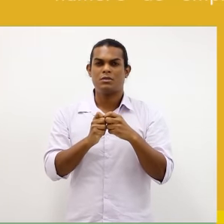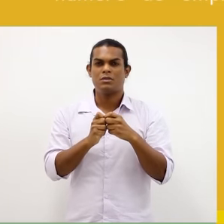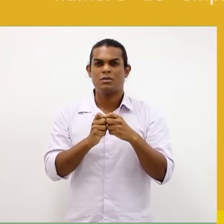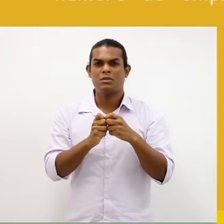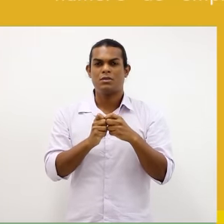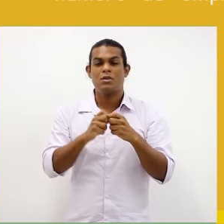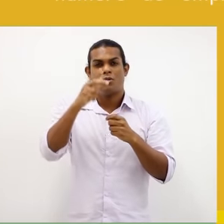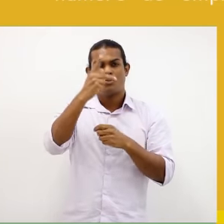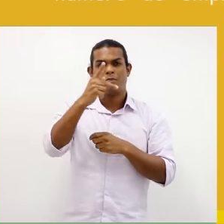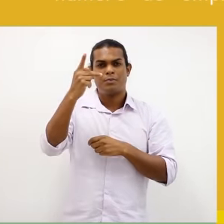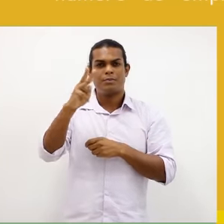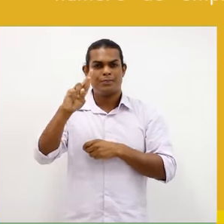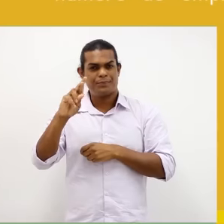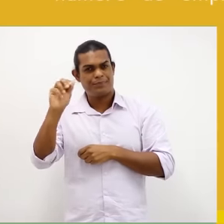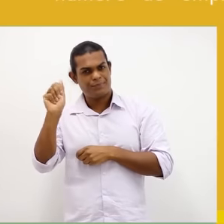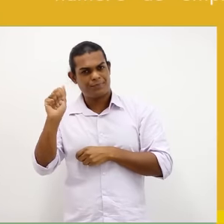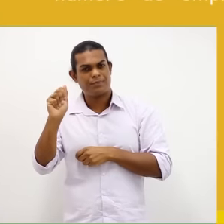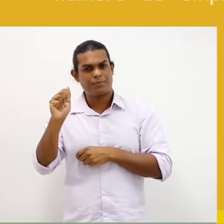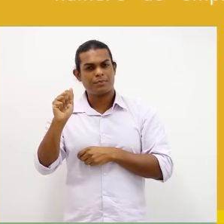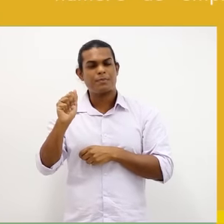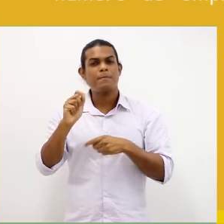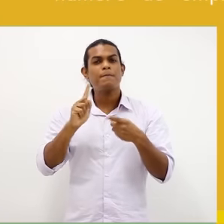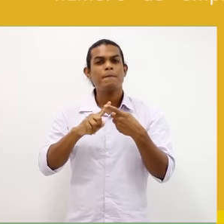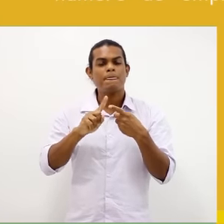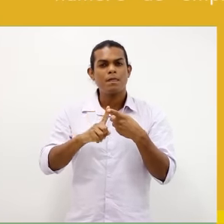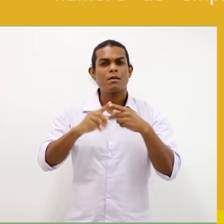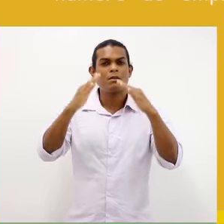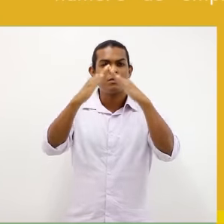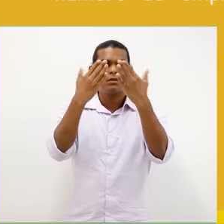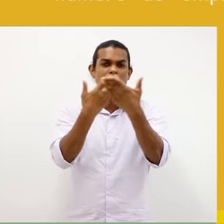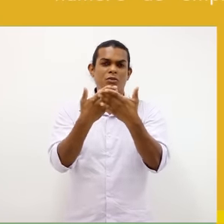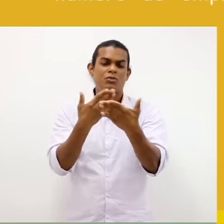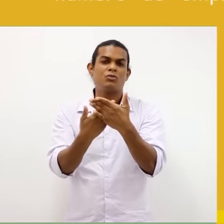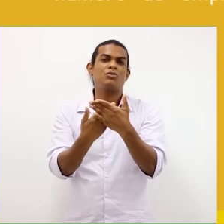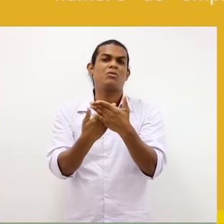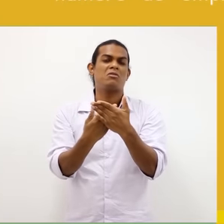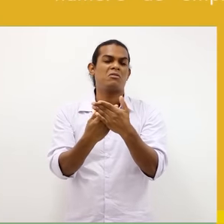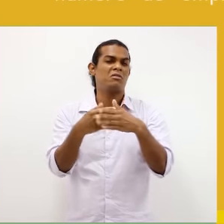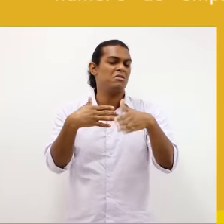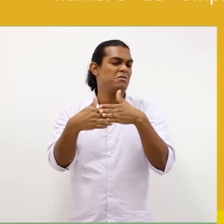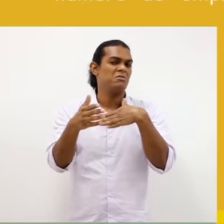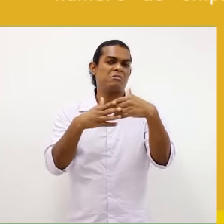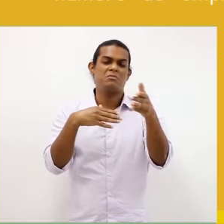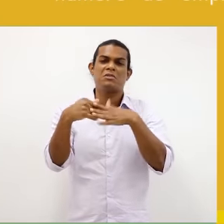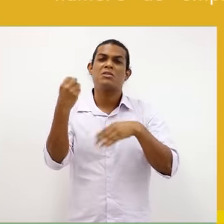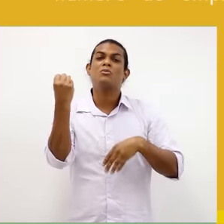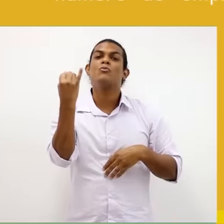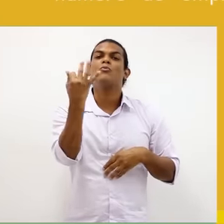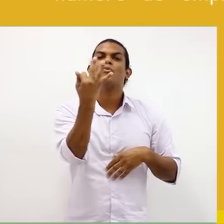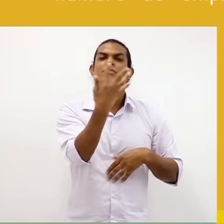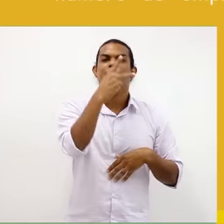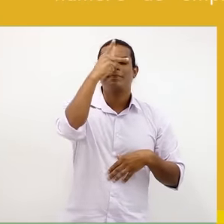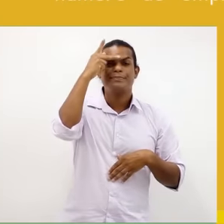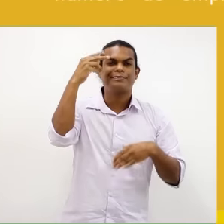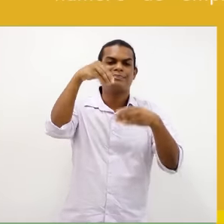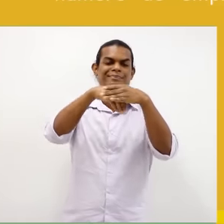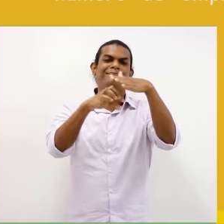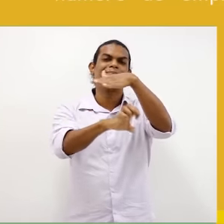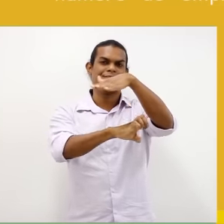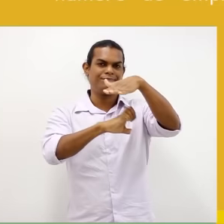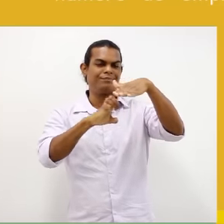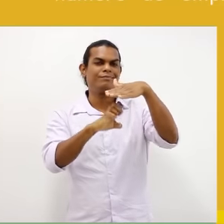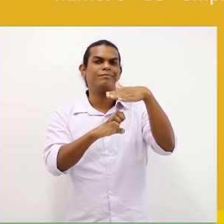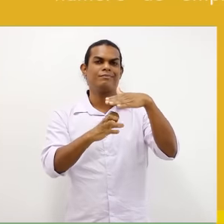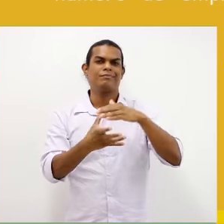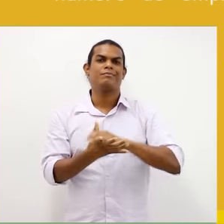existência do PPRA. Inclusive instituições de ensino, independente de número de empregados e do grau de risco de suas atividades,